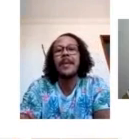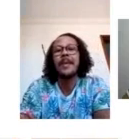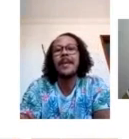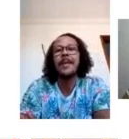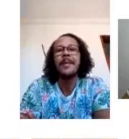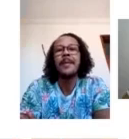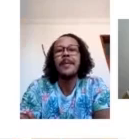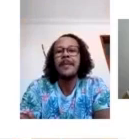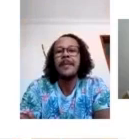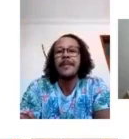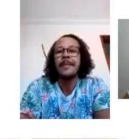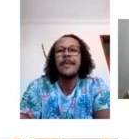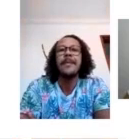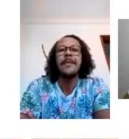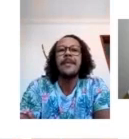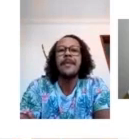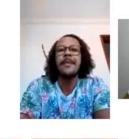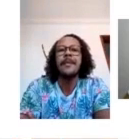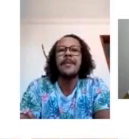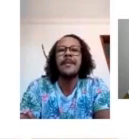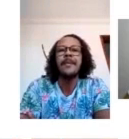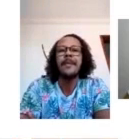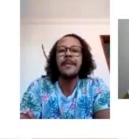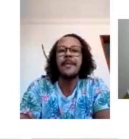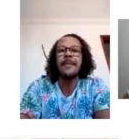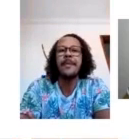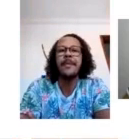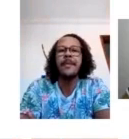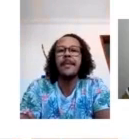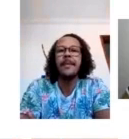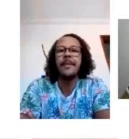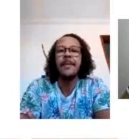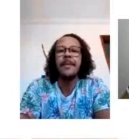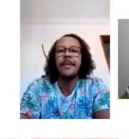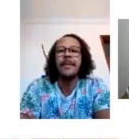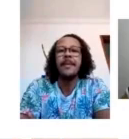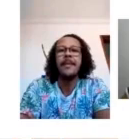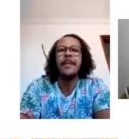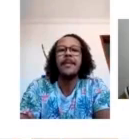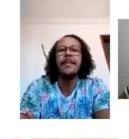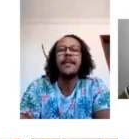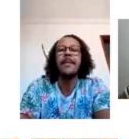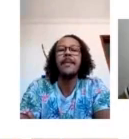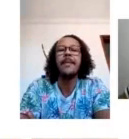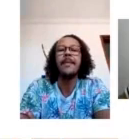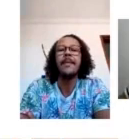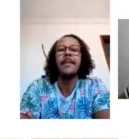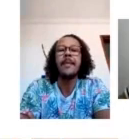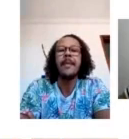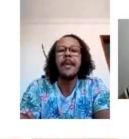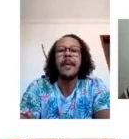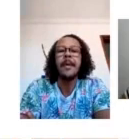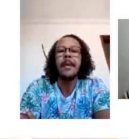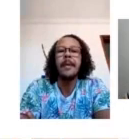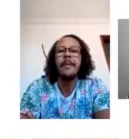Olá, bom dia de novo. Como o Léo já tinha falado, né, realmente, a gente teve uma situação de pandemia no